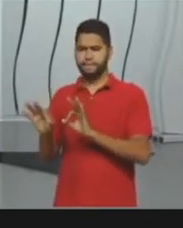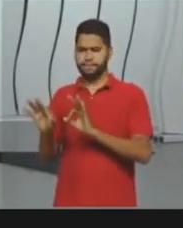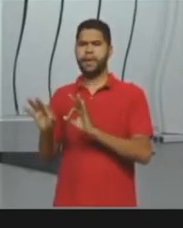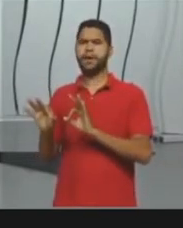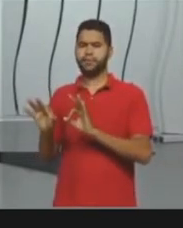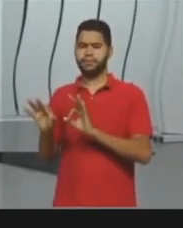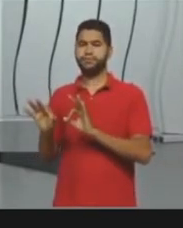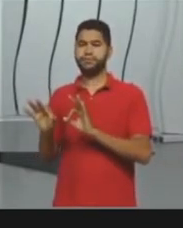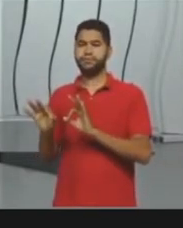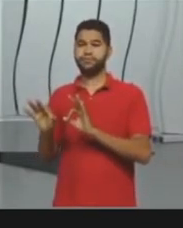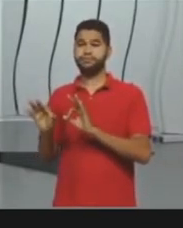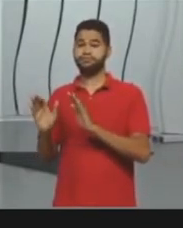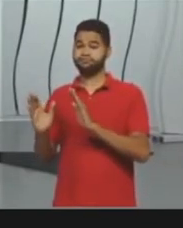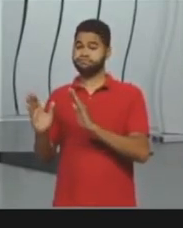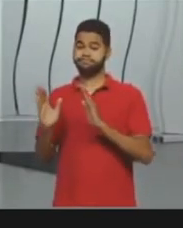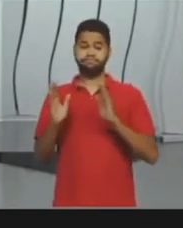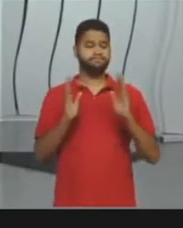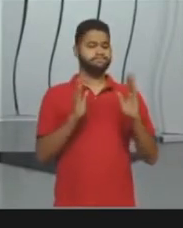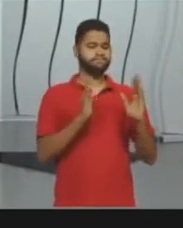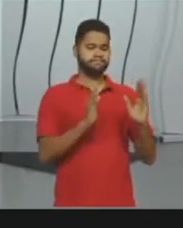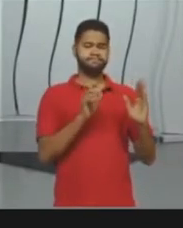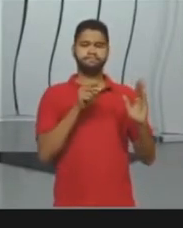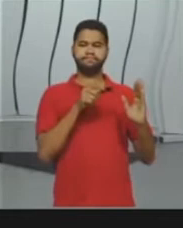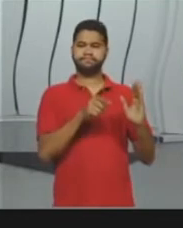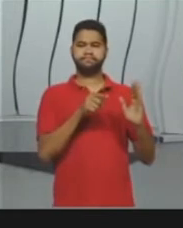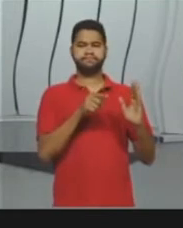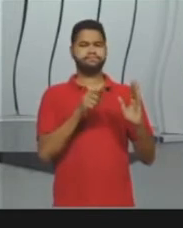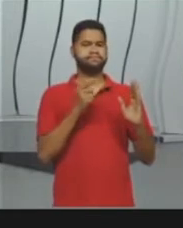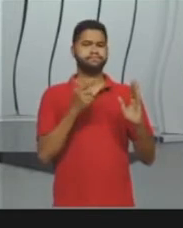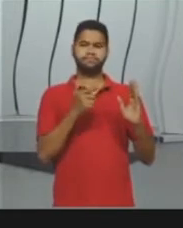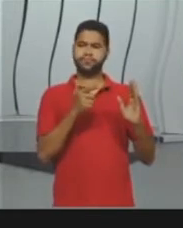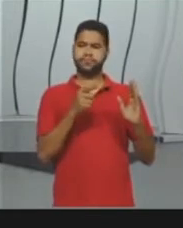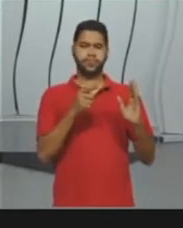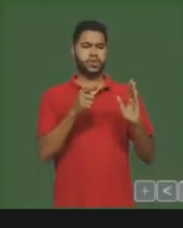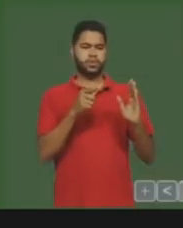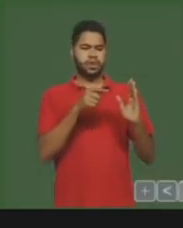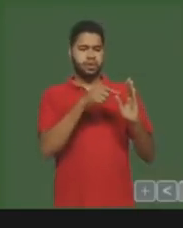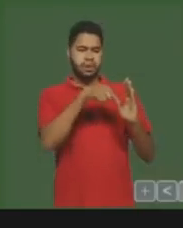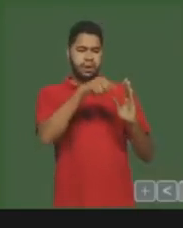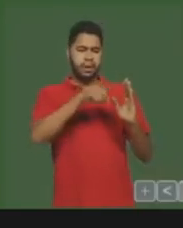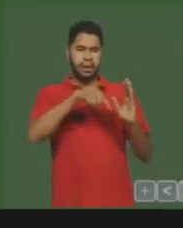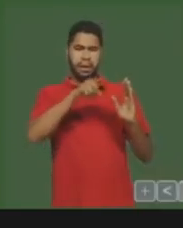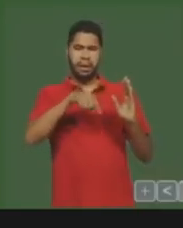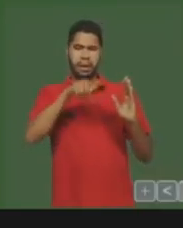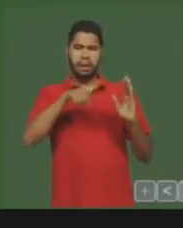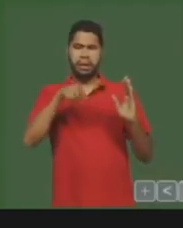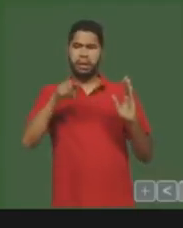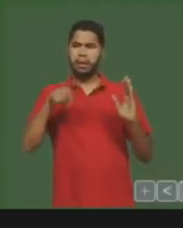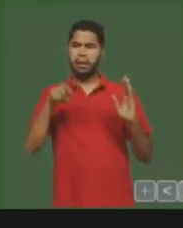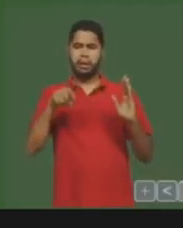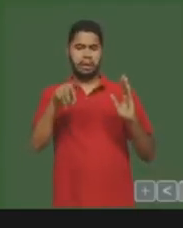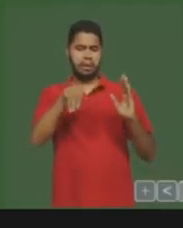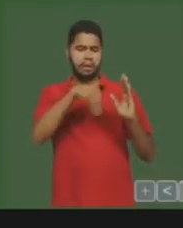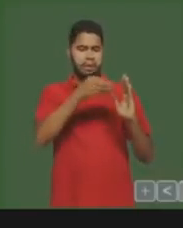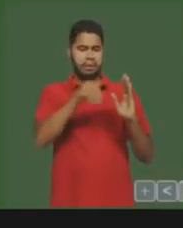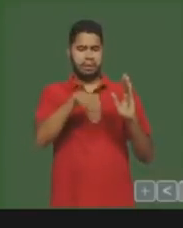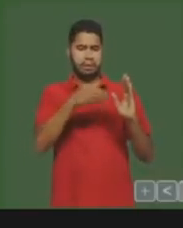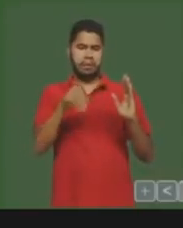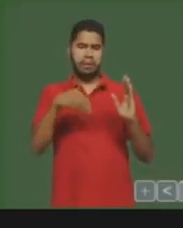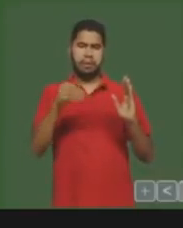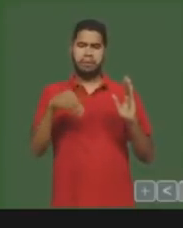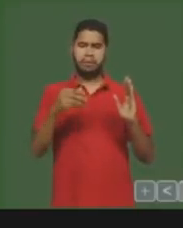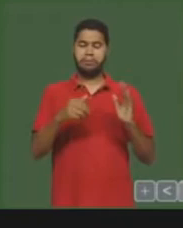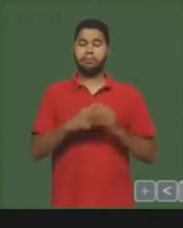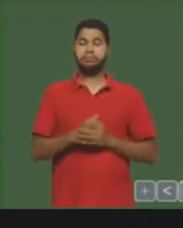dela. Já essa outra célula aqui não tem núcleo definido, o DNA está todo disperso dentro